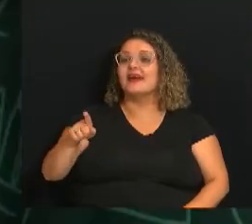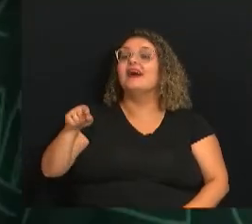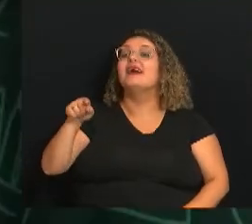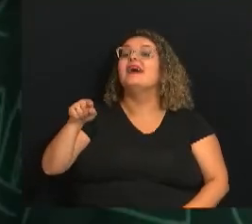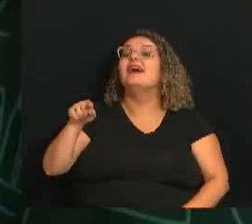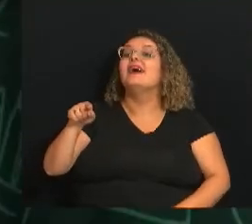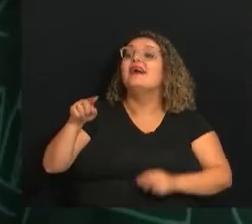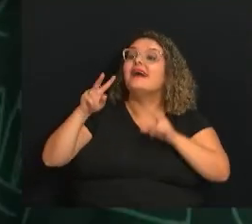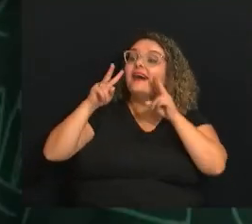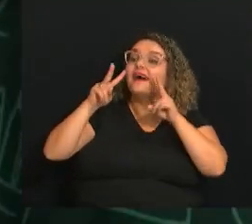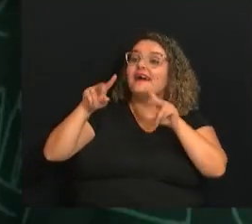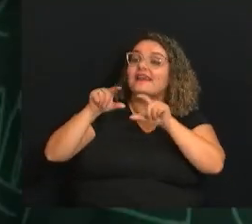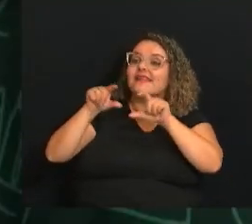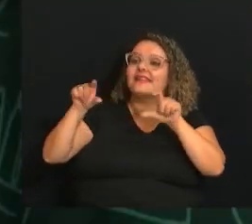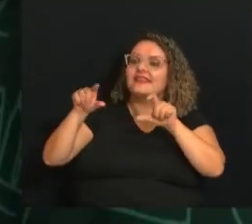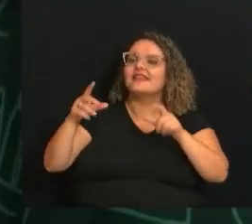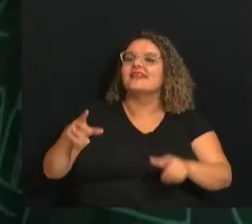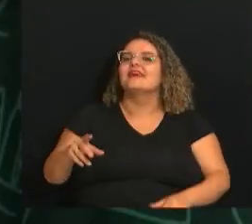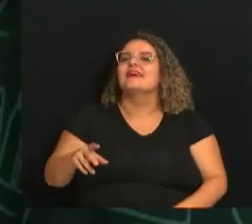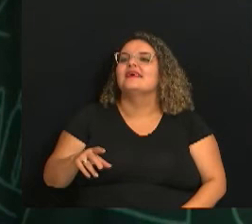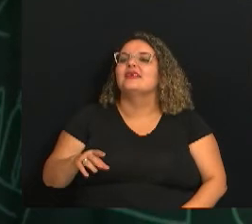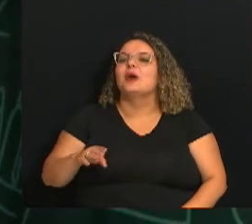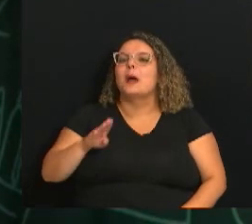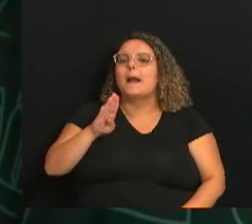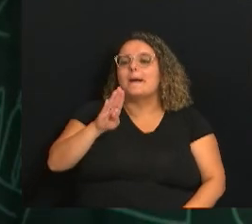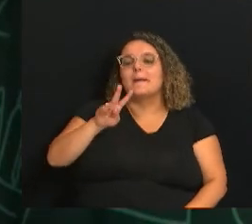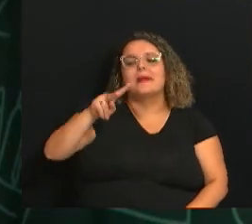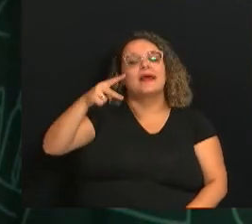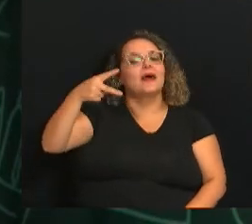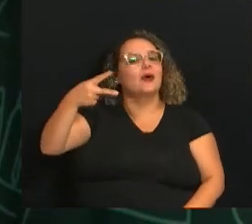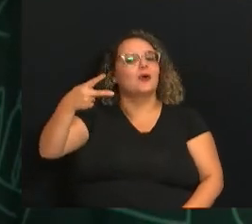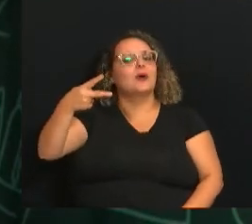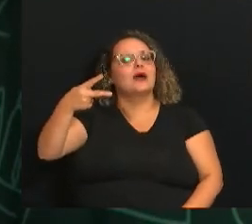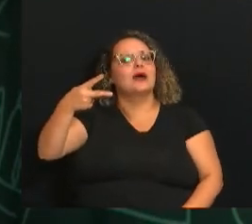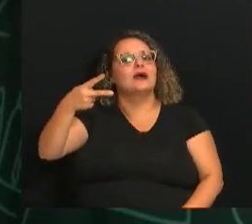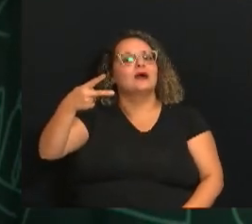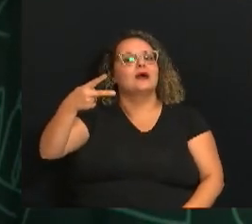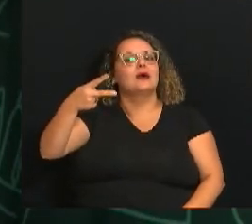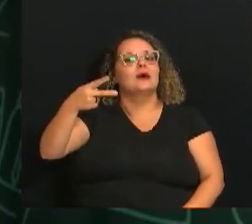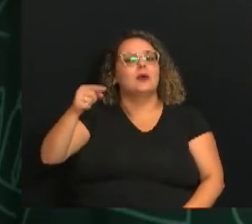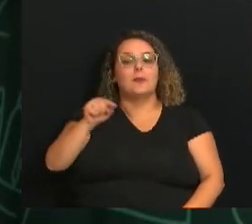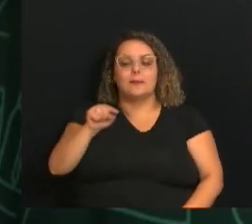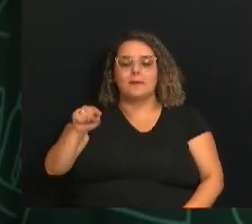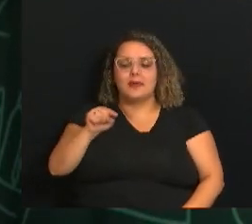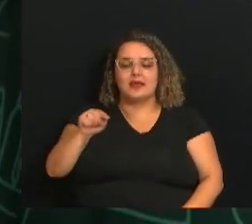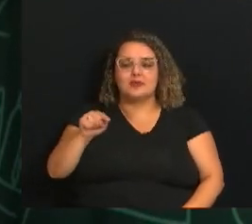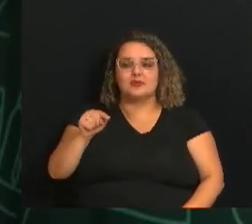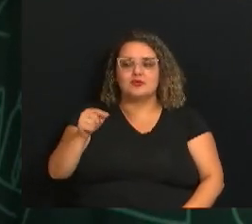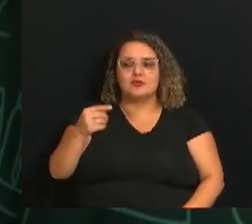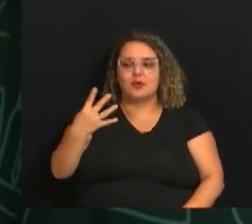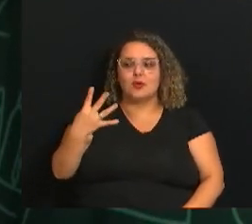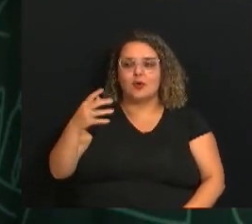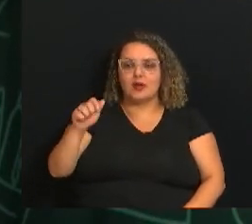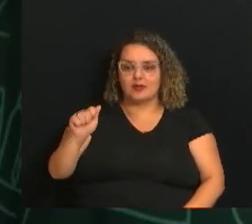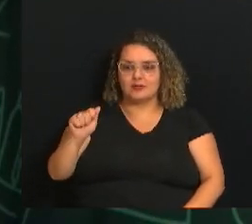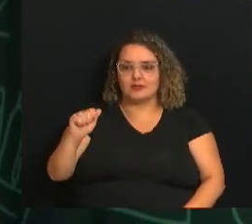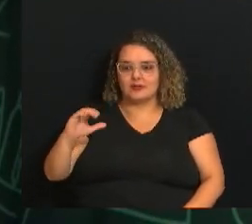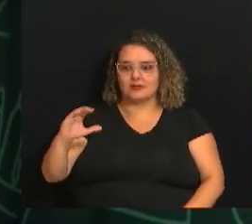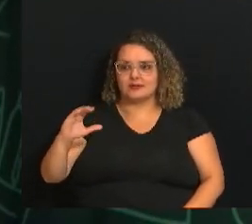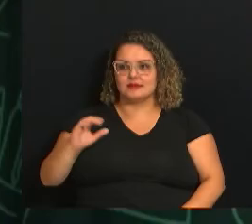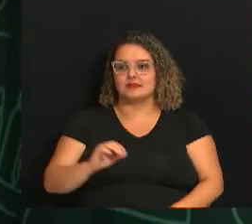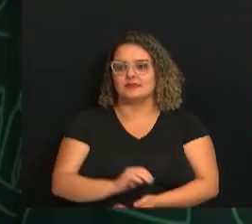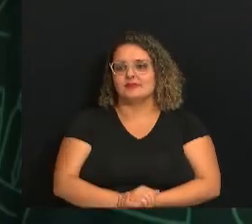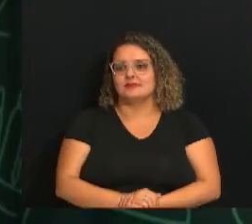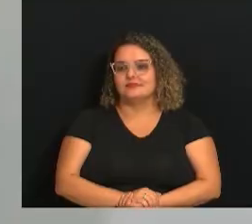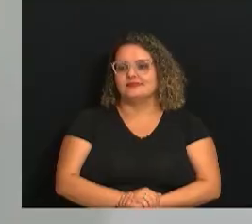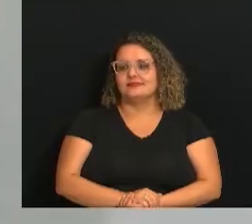olha só. E eu lembro que era B ao quadrado menos 4AC. É isso ainda? Menos